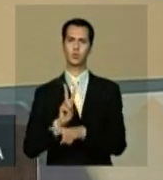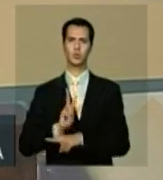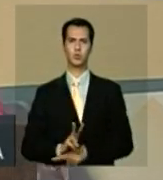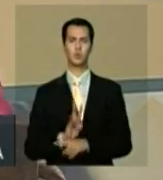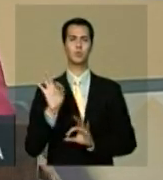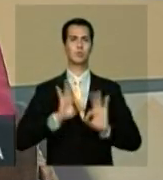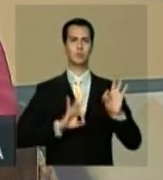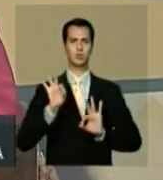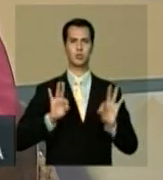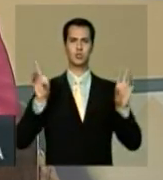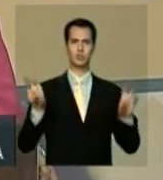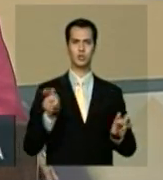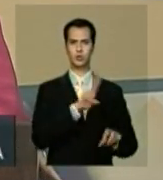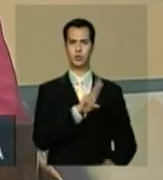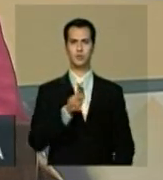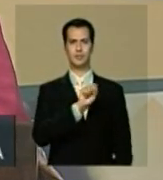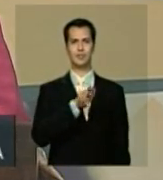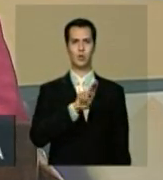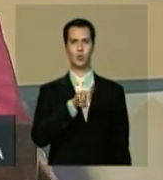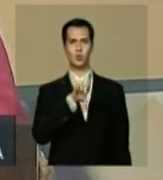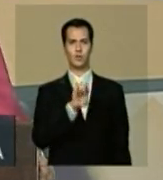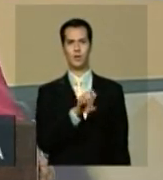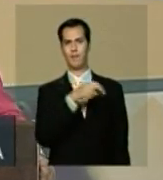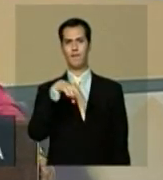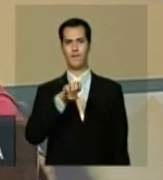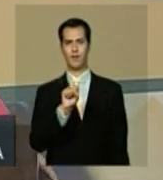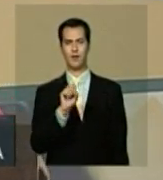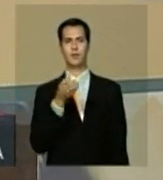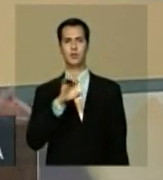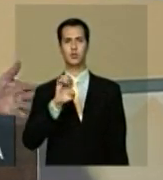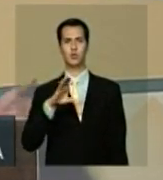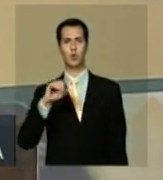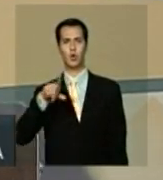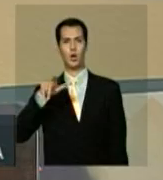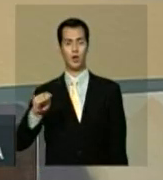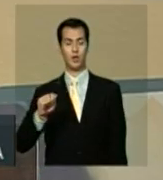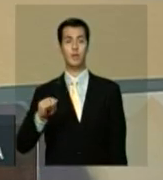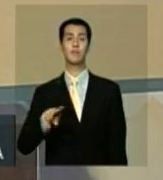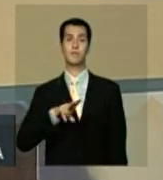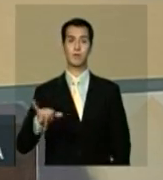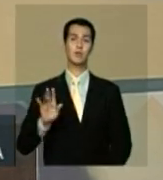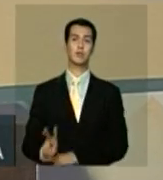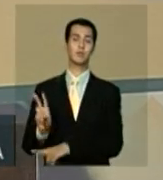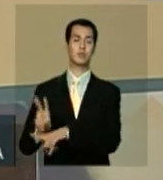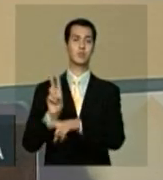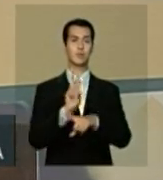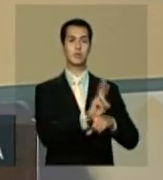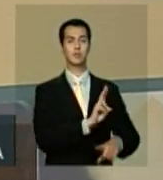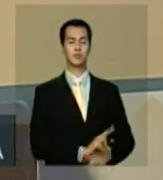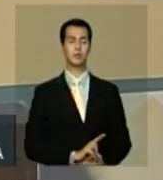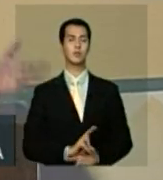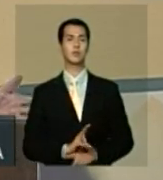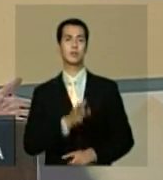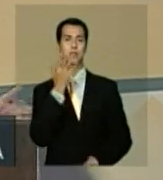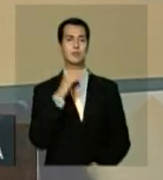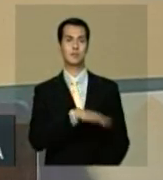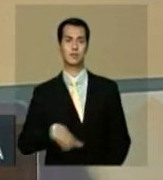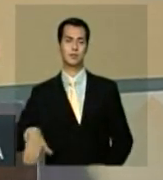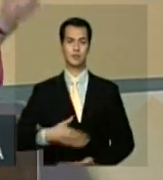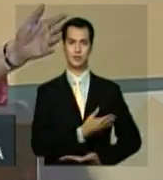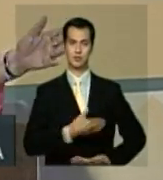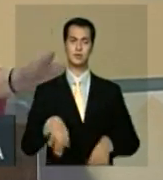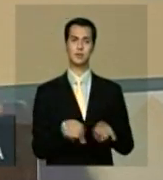especial as crianças em creches e também Obviamente as crianças na